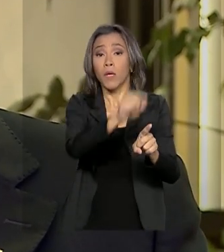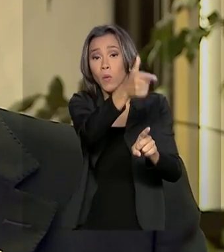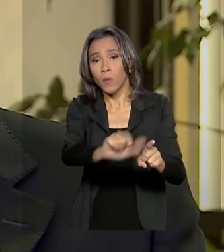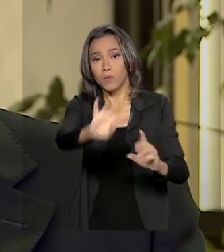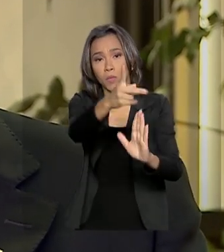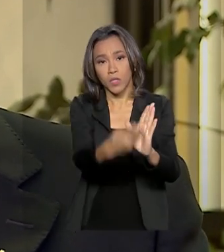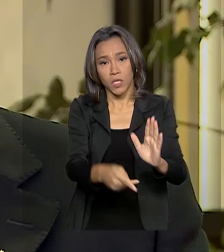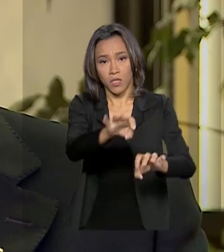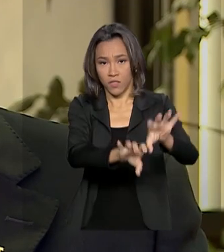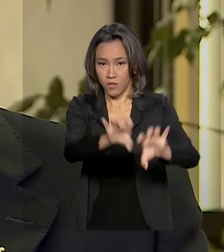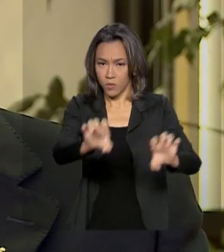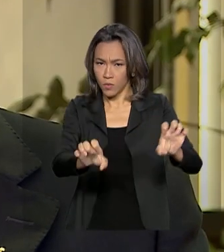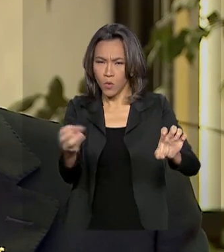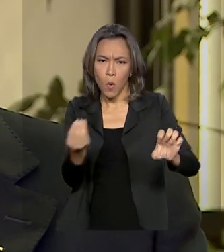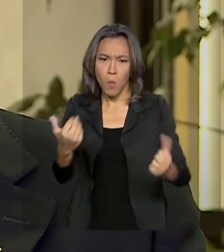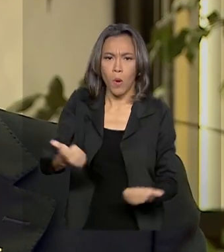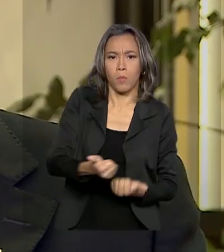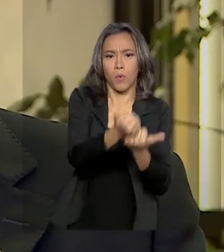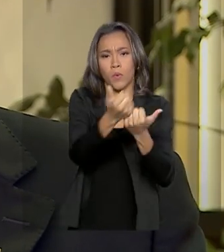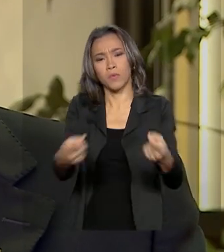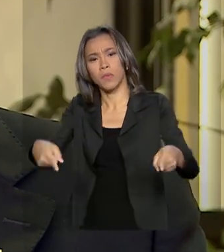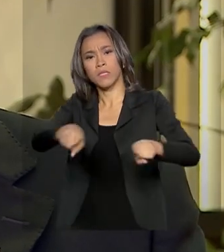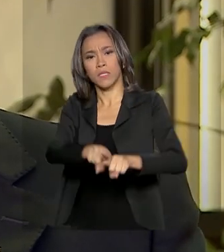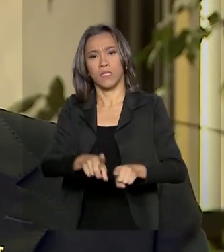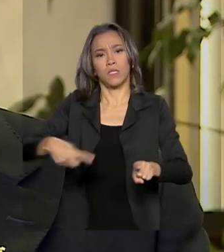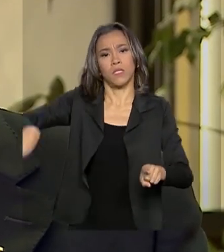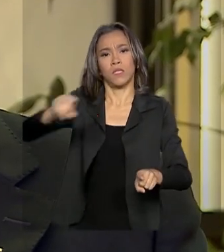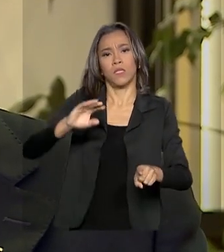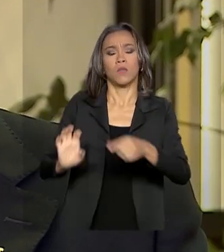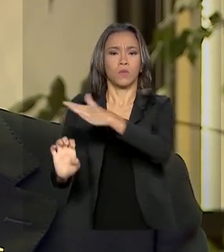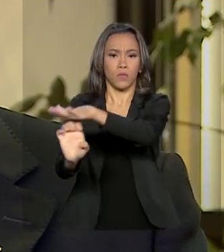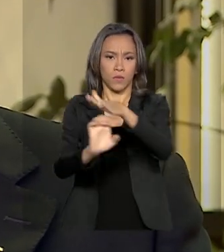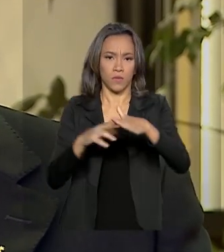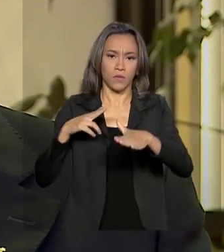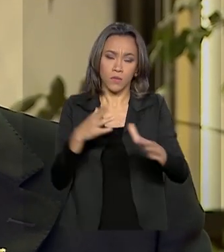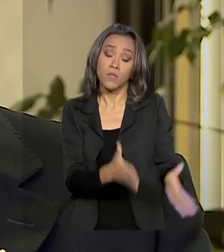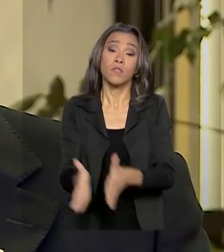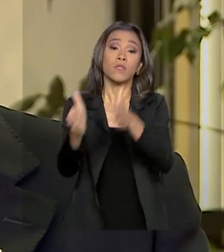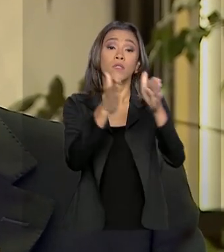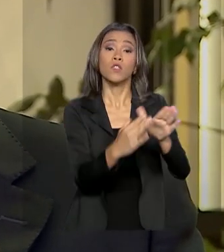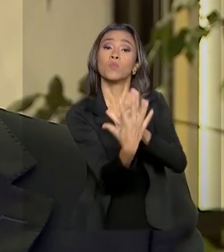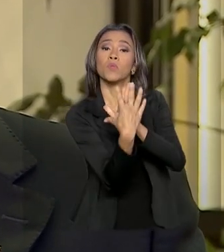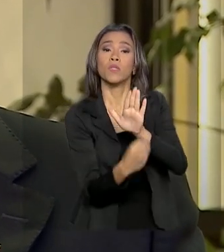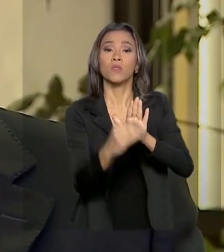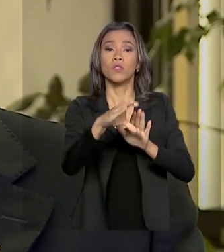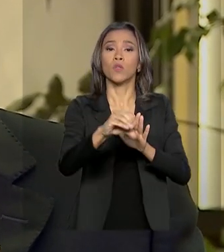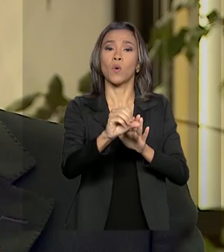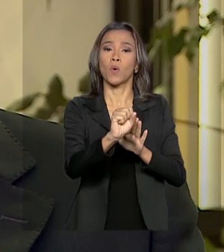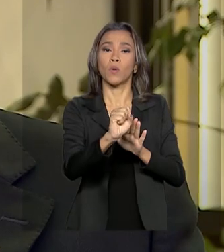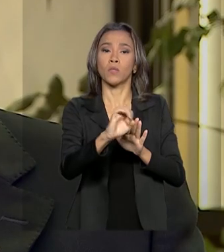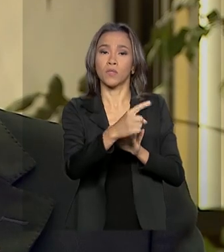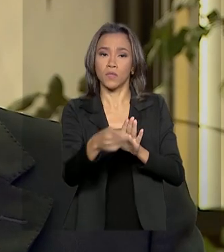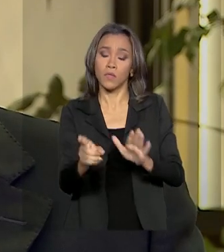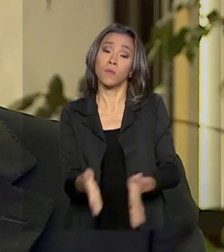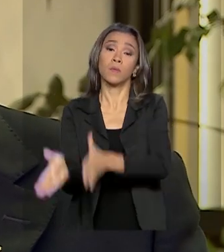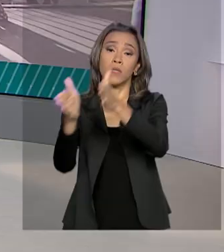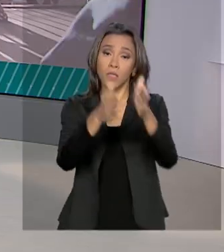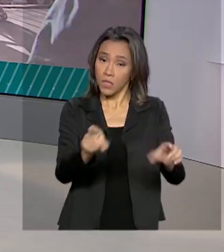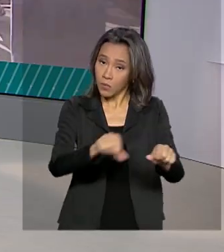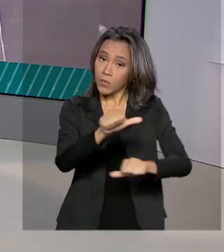por meio de parcerias públicos-privadas, as concessões que têm que ser feitas e, principalmente, a reforma